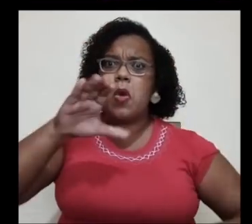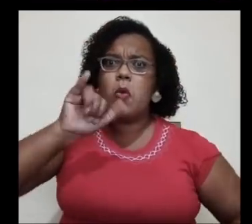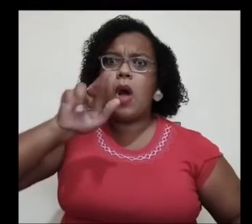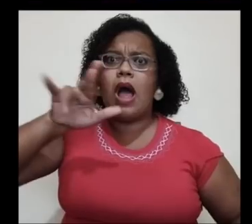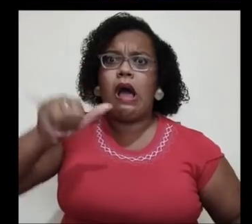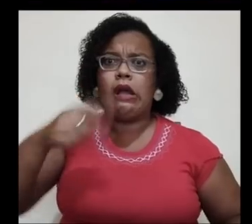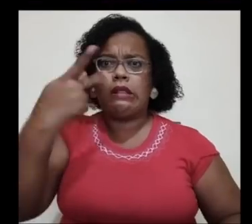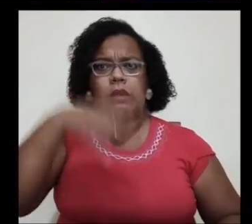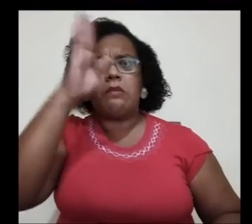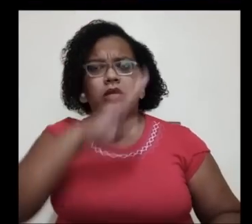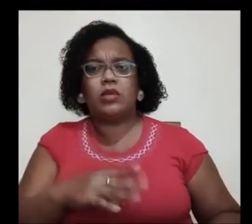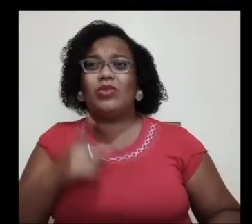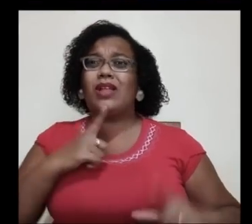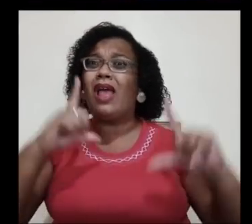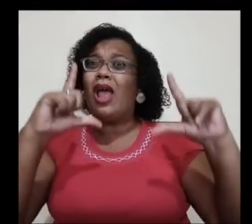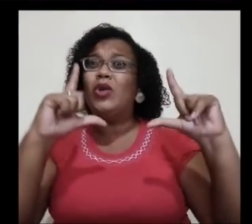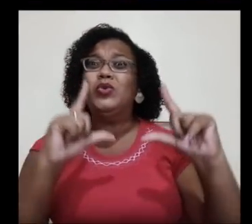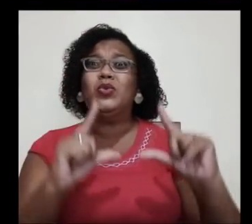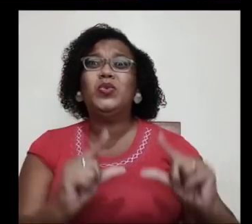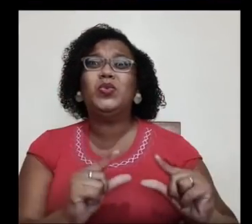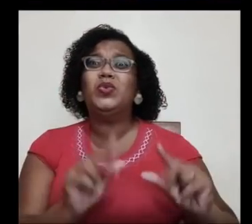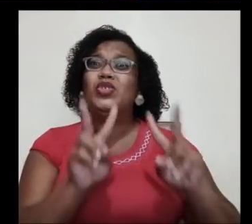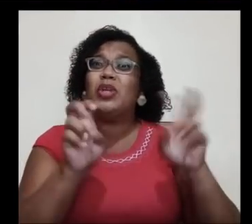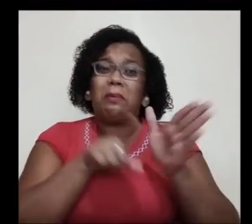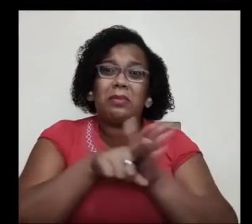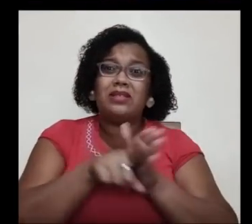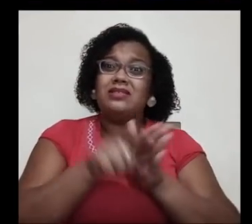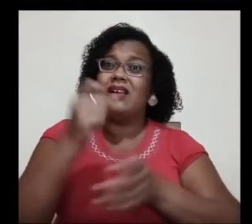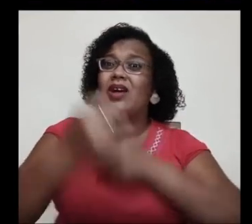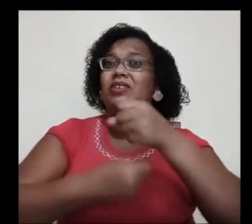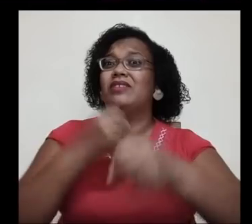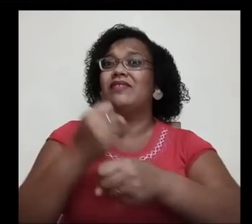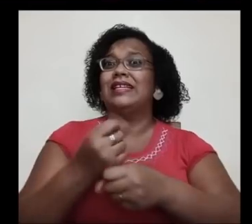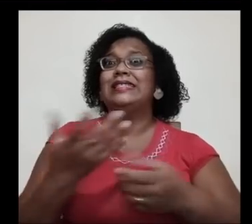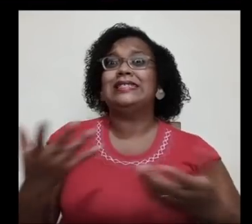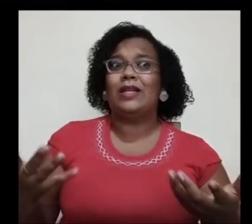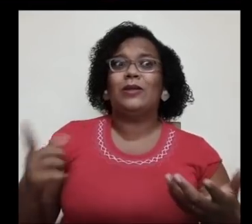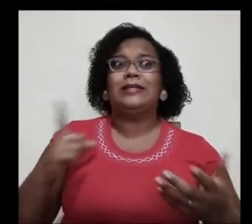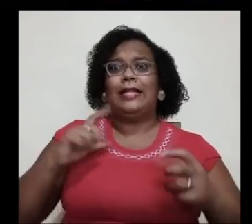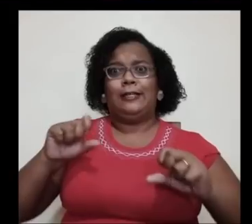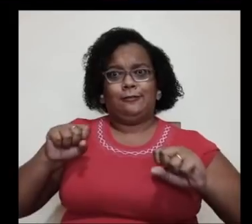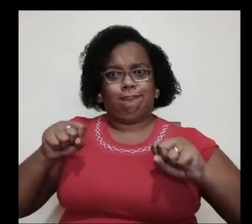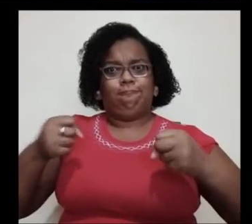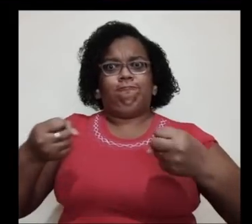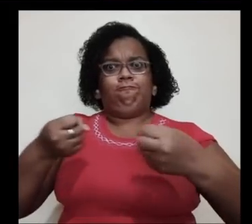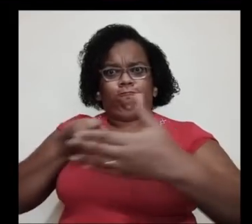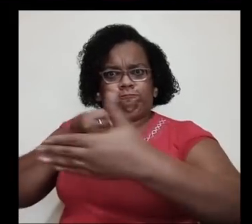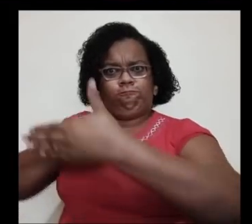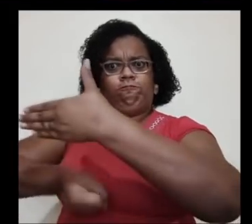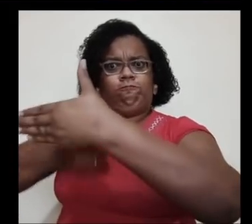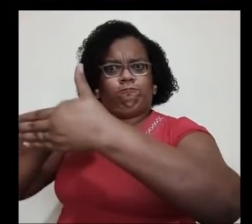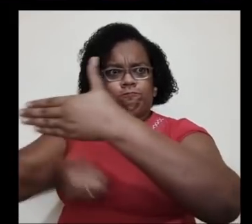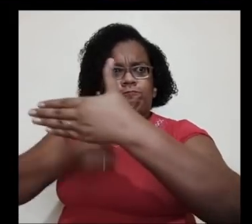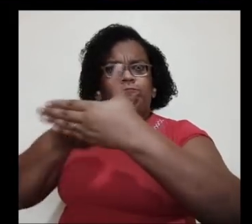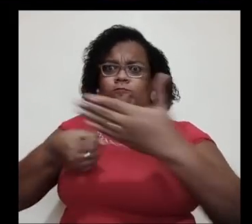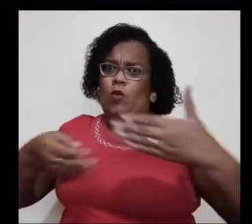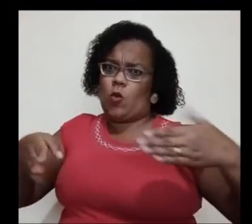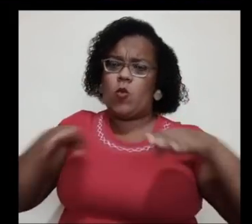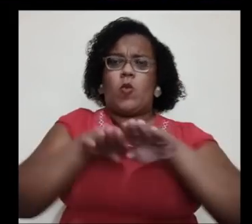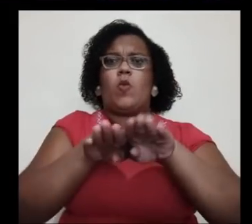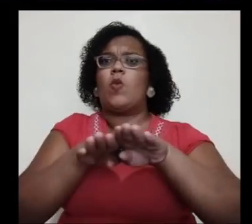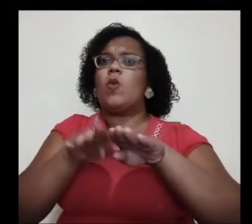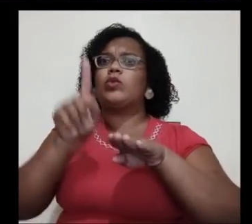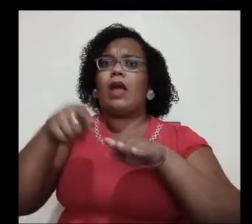de recursos muito grande, inclusive para pesquisa para o próximo ano. Então, isso são bandeiras que nós estamos levando ao lado dessa bandeira